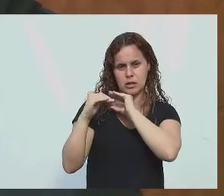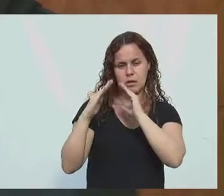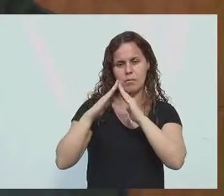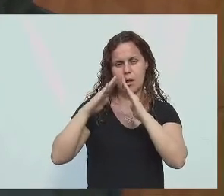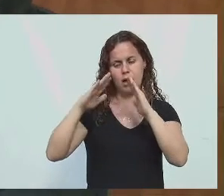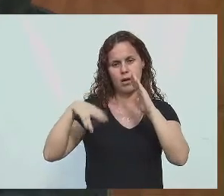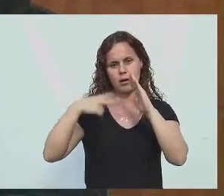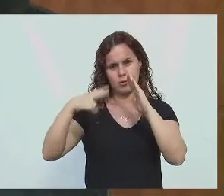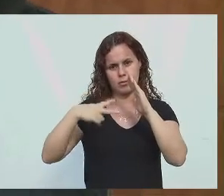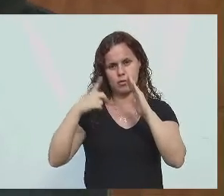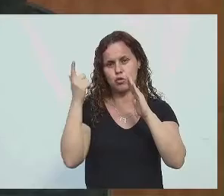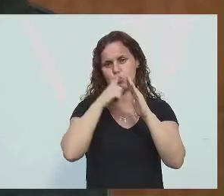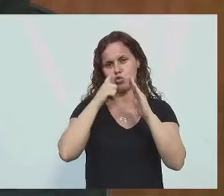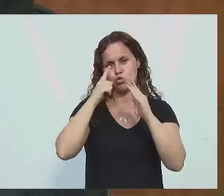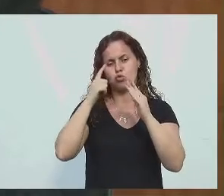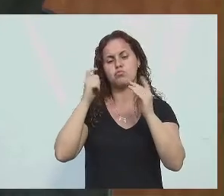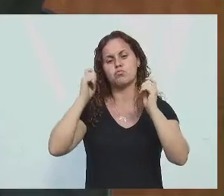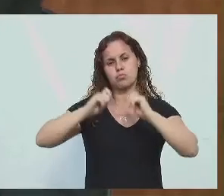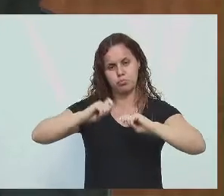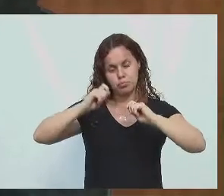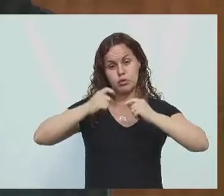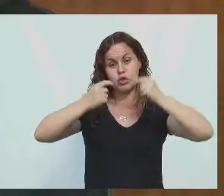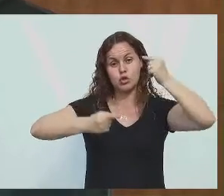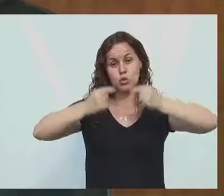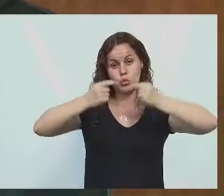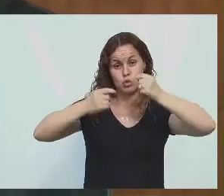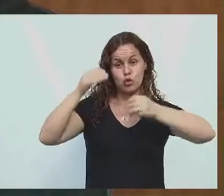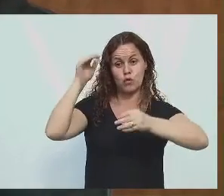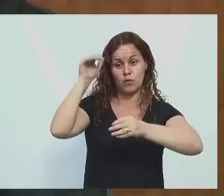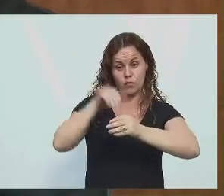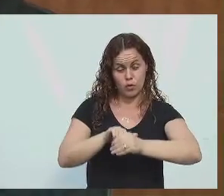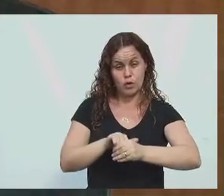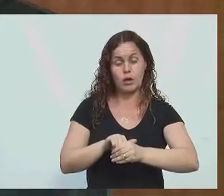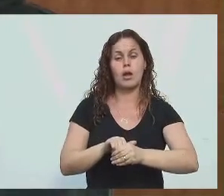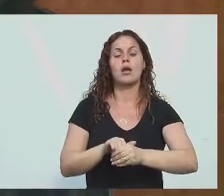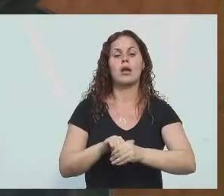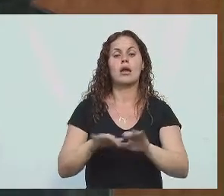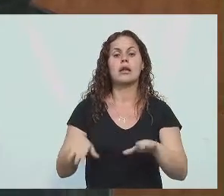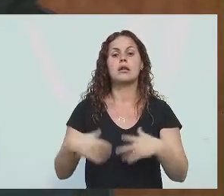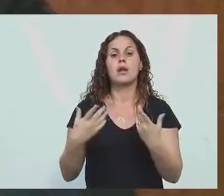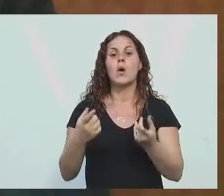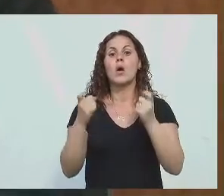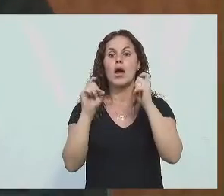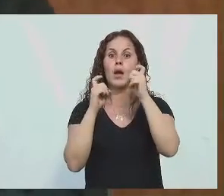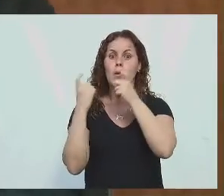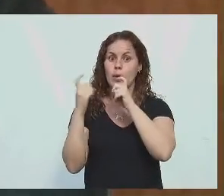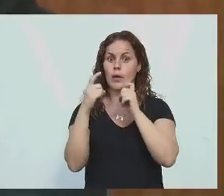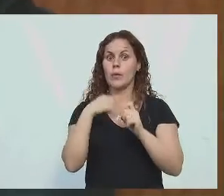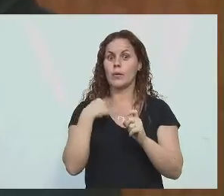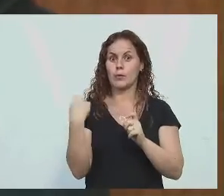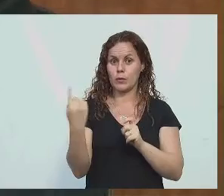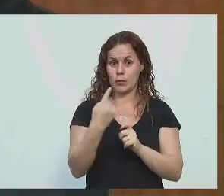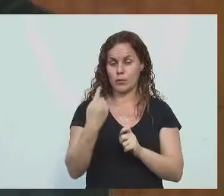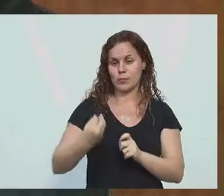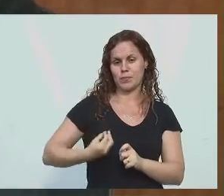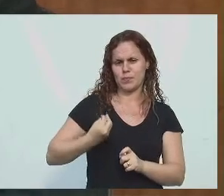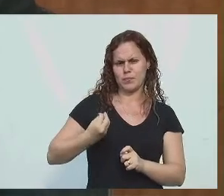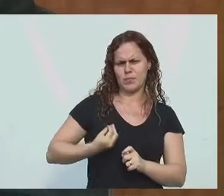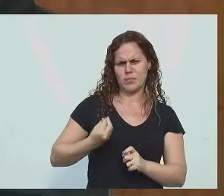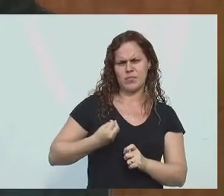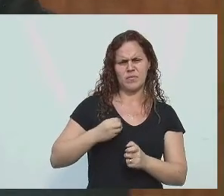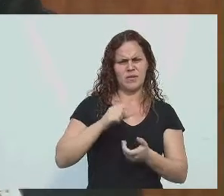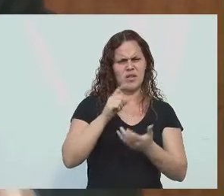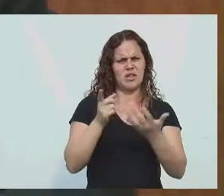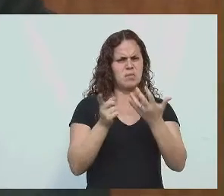para que a gente possa discutir e votar. Inclusive, foi aqui, numa reunião que nós fizemos com a presença de vários